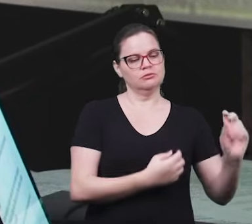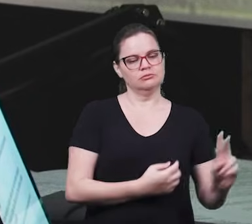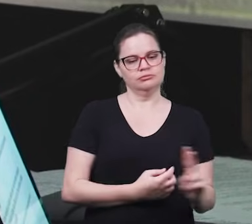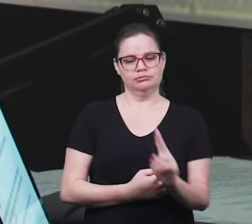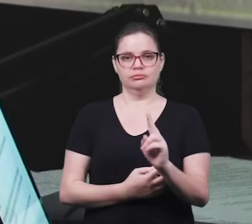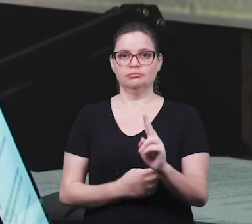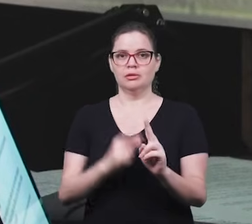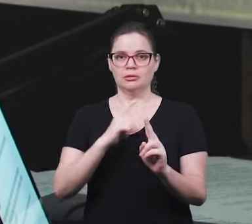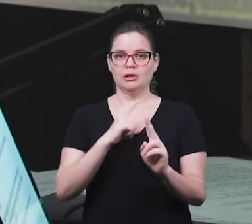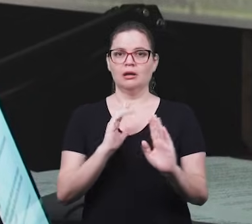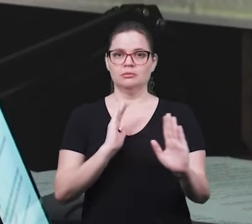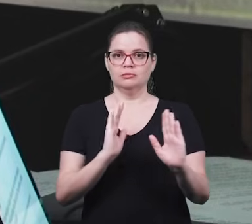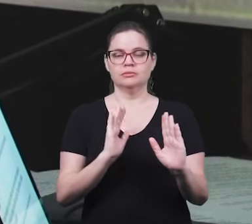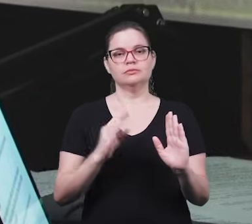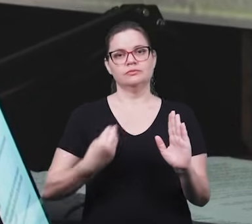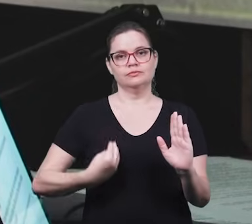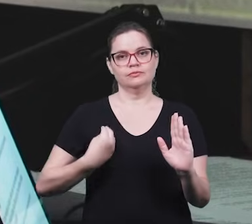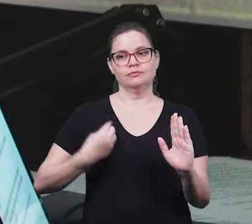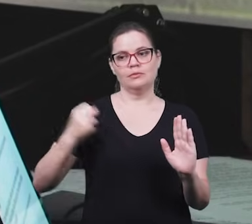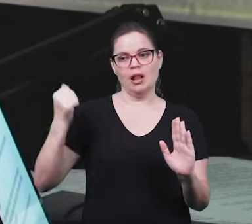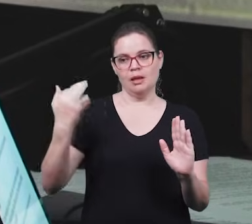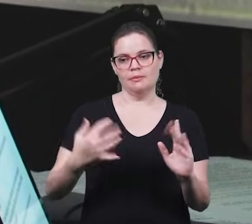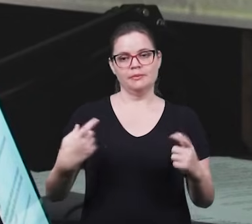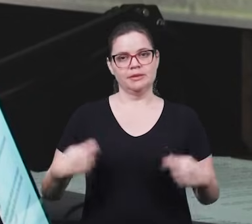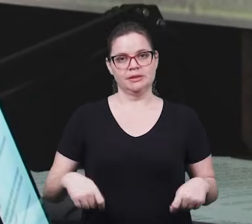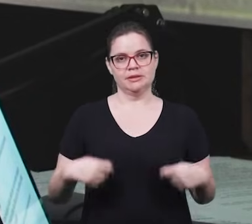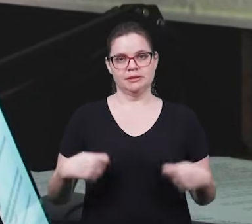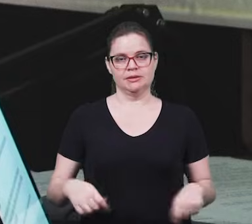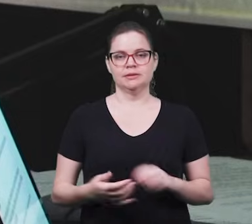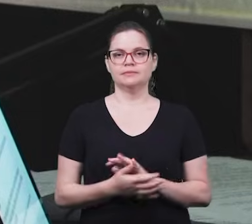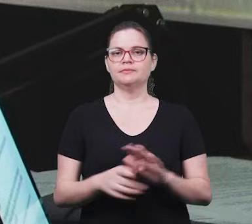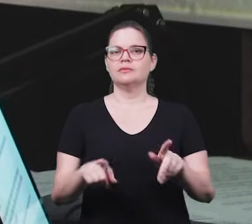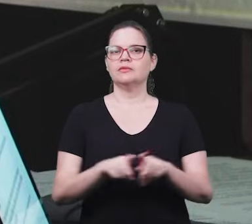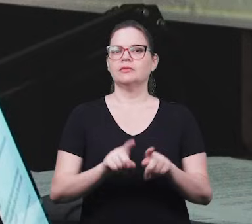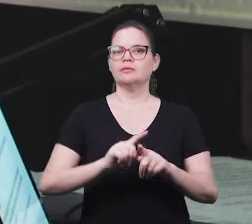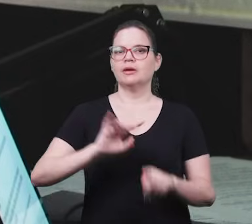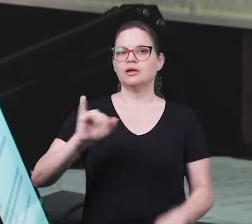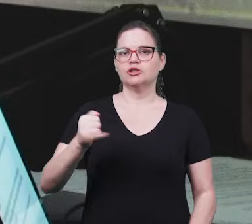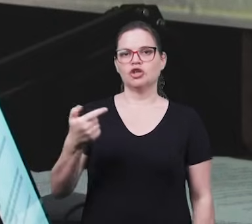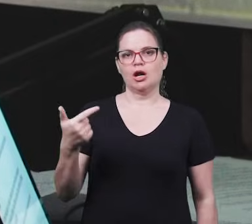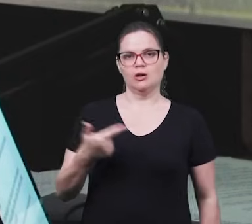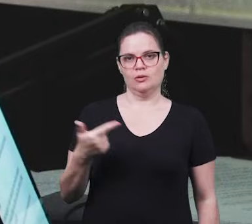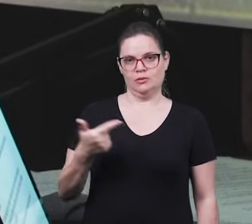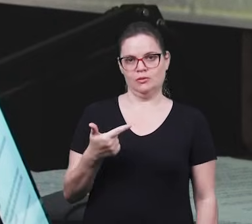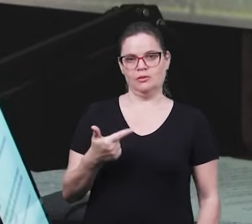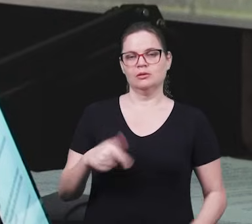precisam ser vividos pela madrugada. Nós vamos observar o caso de Jacó.